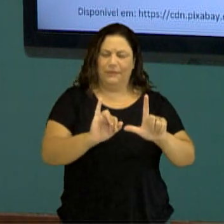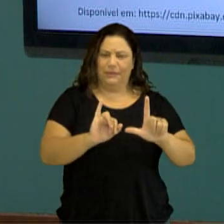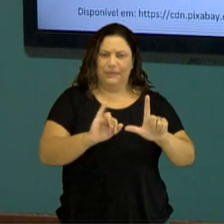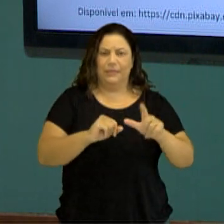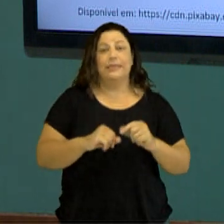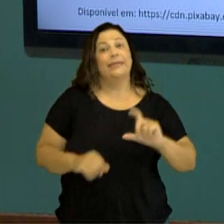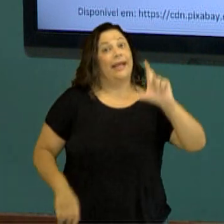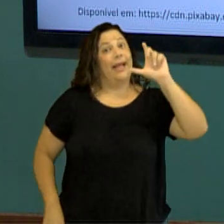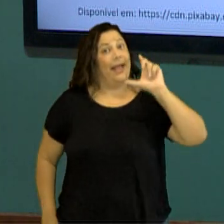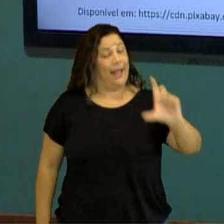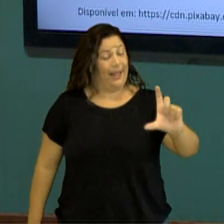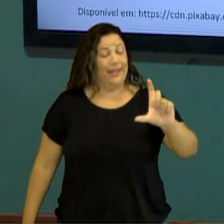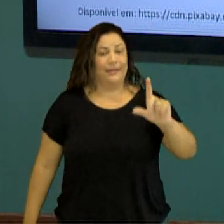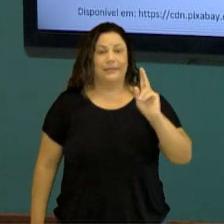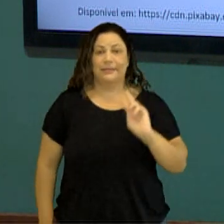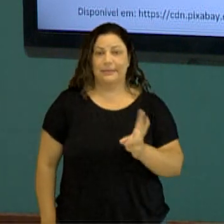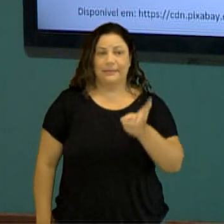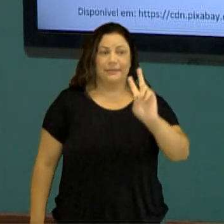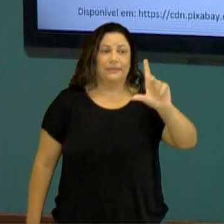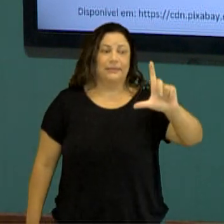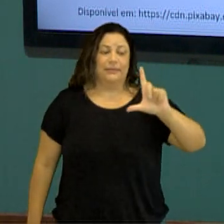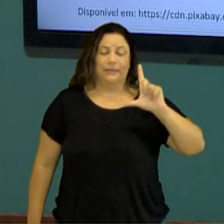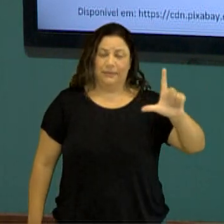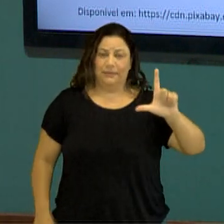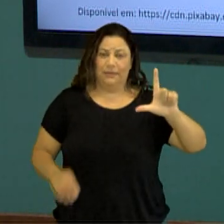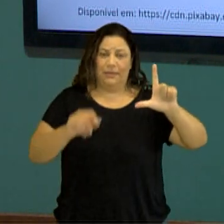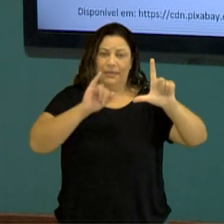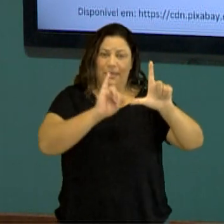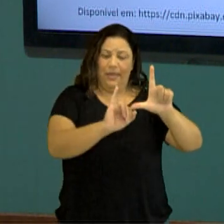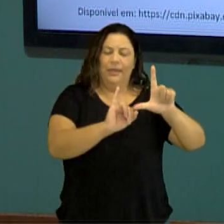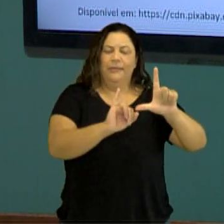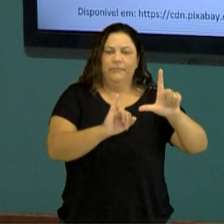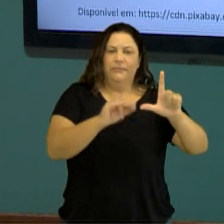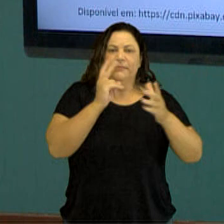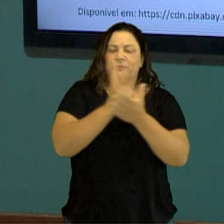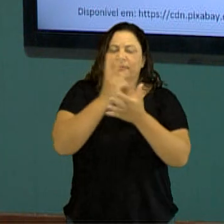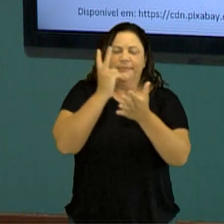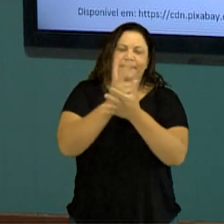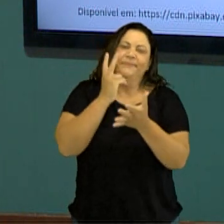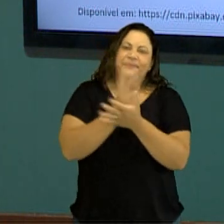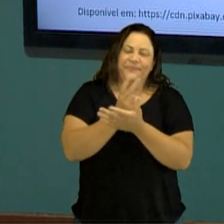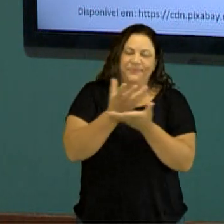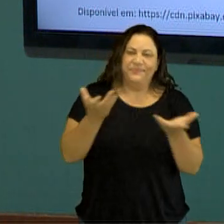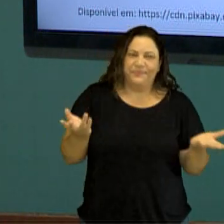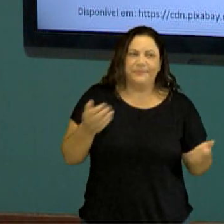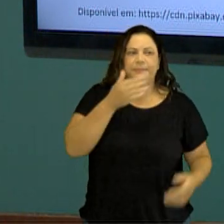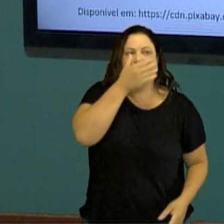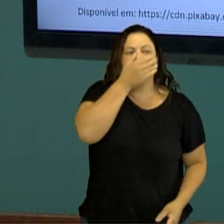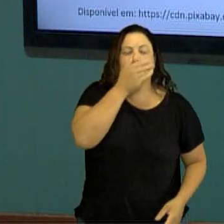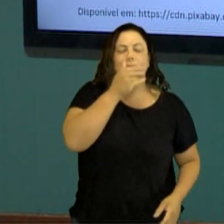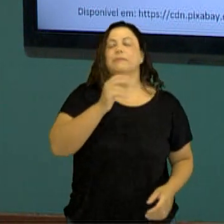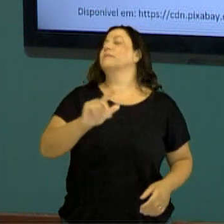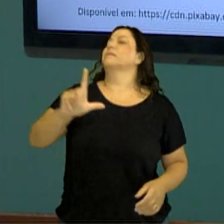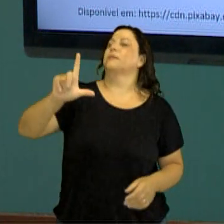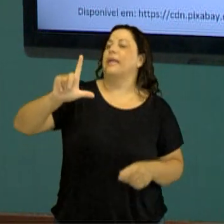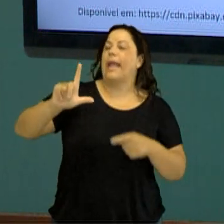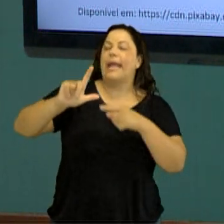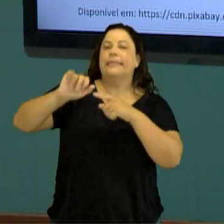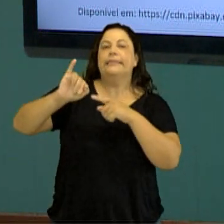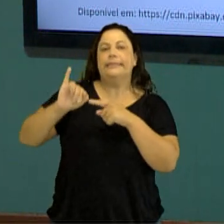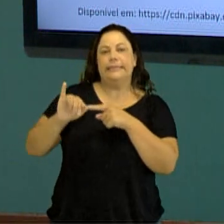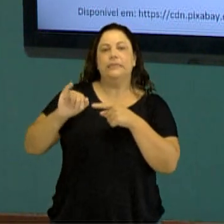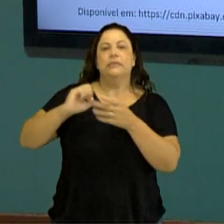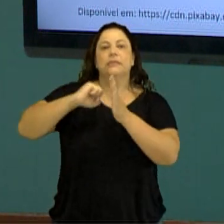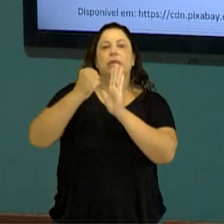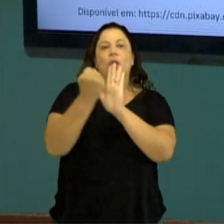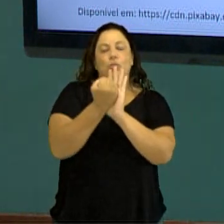maiúscula, quando forem duas letras, sempre a primeira maiúscula, a segunda minúscula. Li é o símbolo atômico